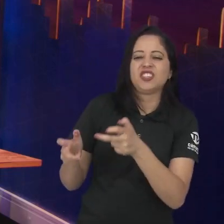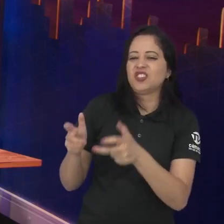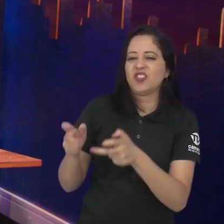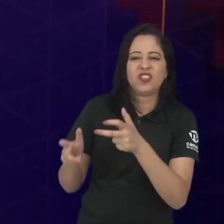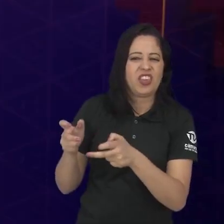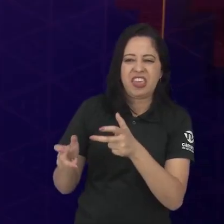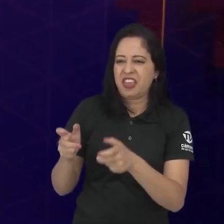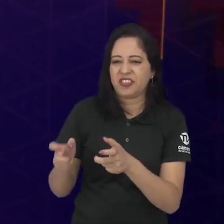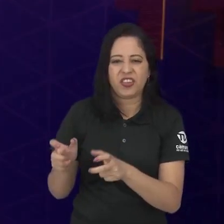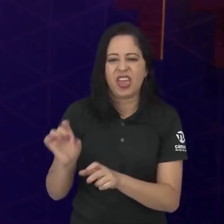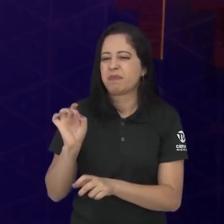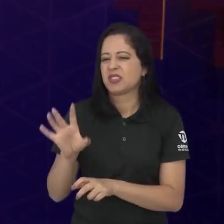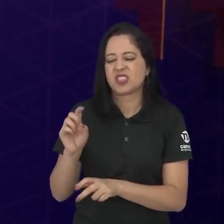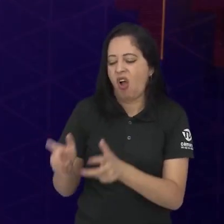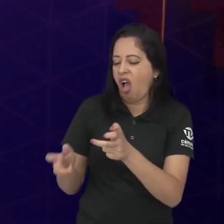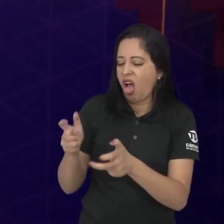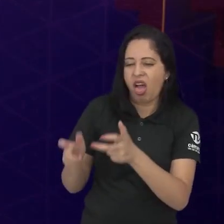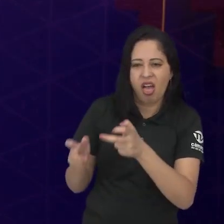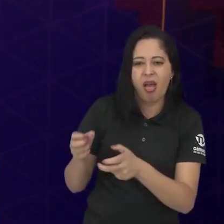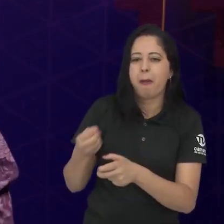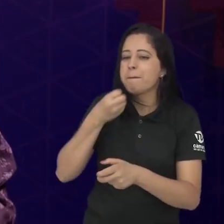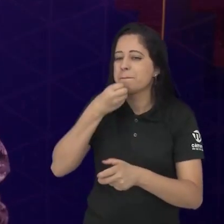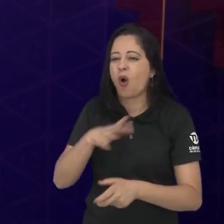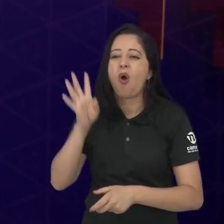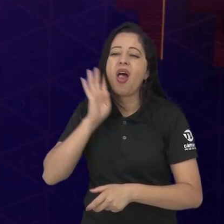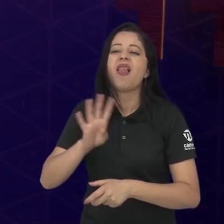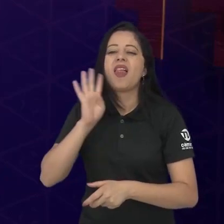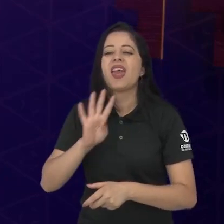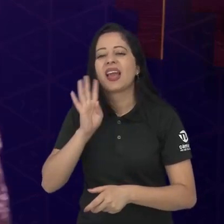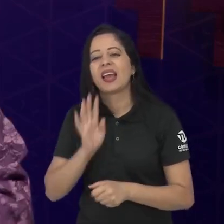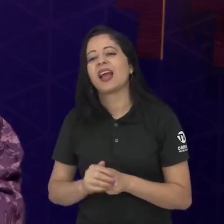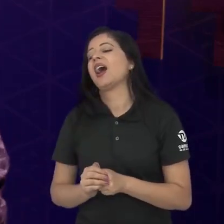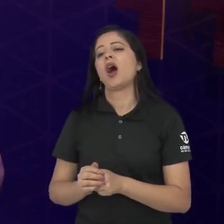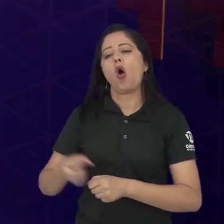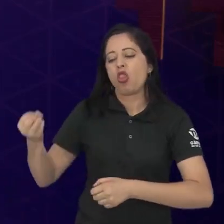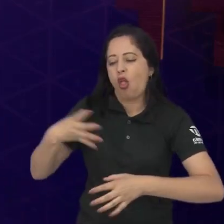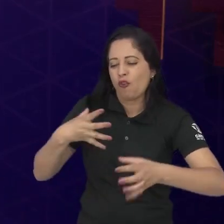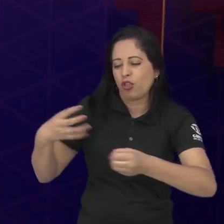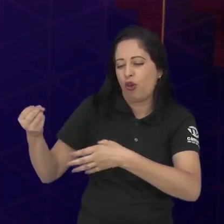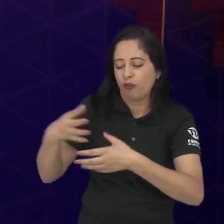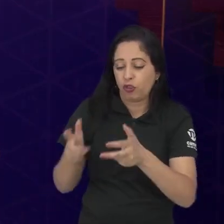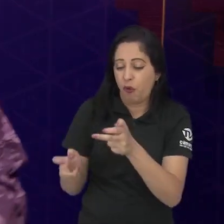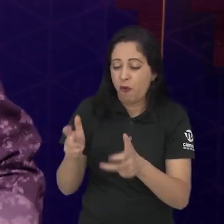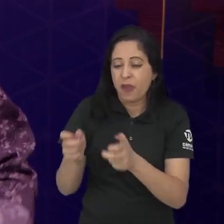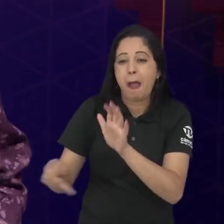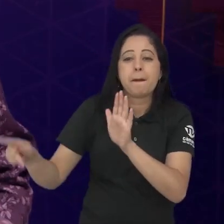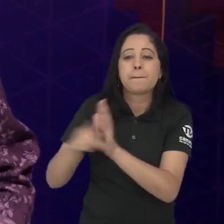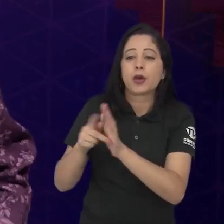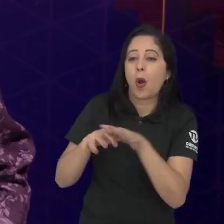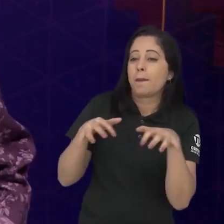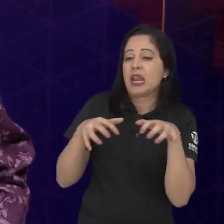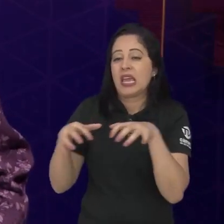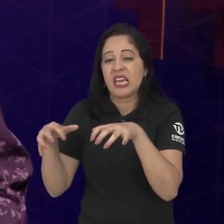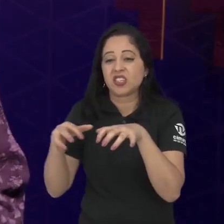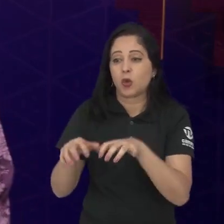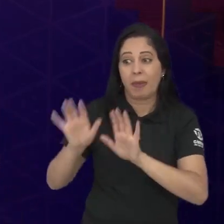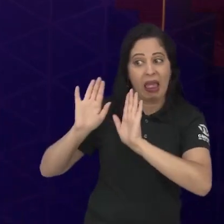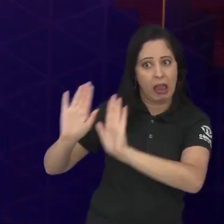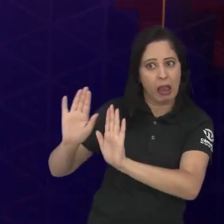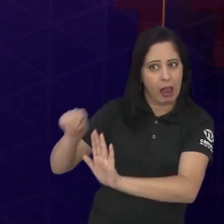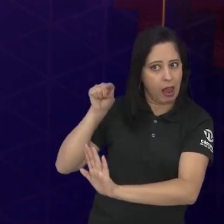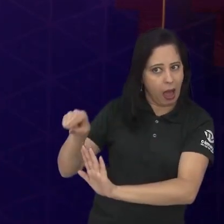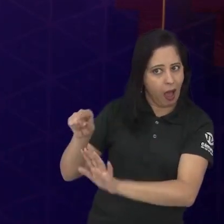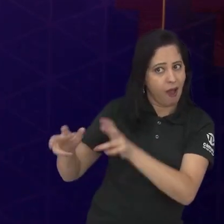estão lançando Resident Evil pra caramba por aí, tá bom demais, estão lançando novos e fazendo remake dos primeiros, então